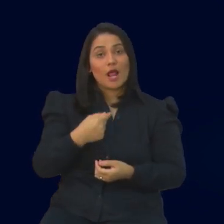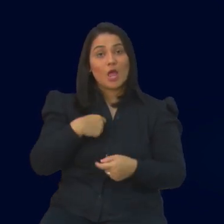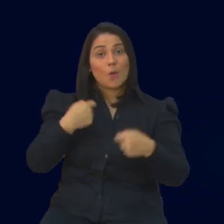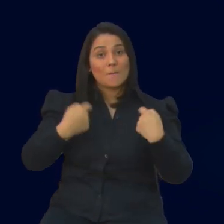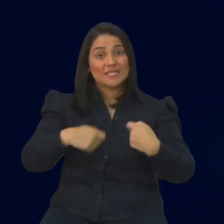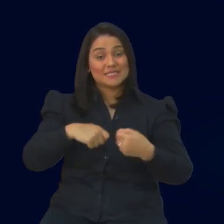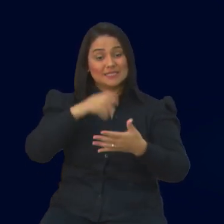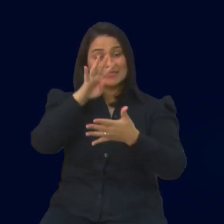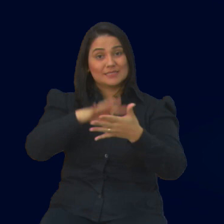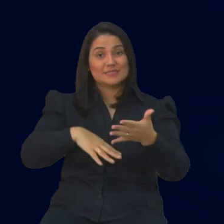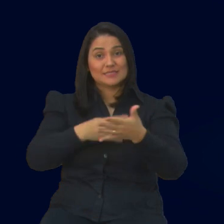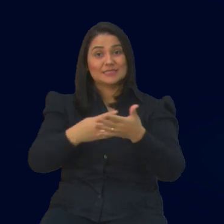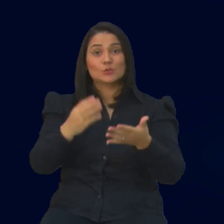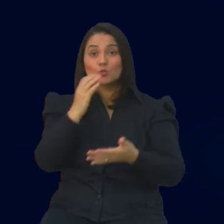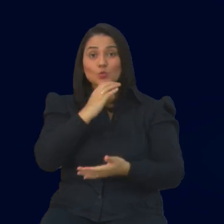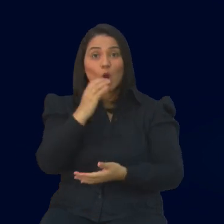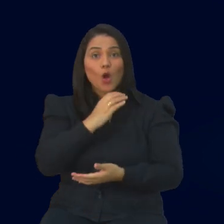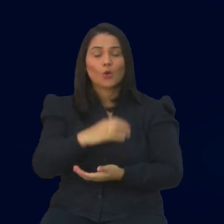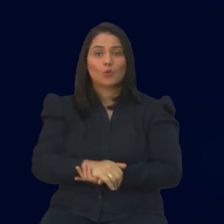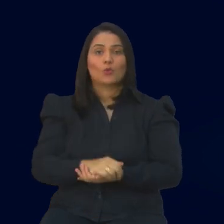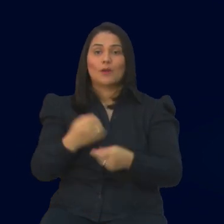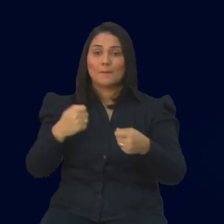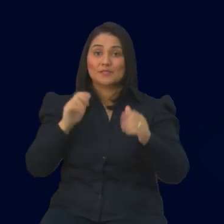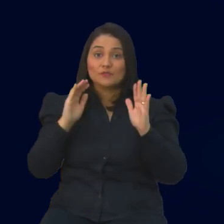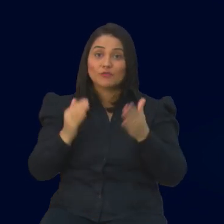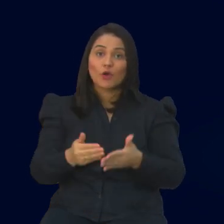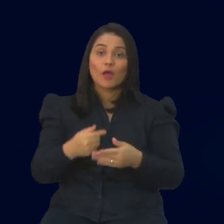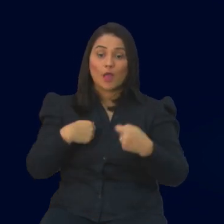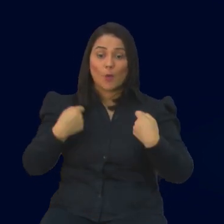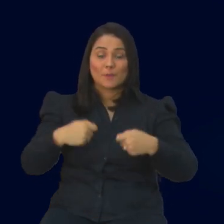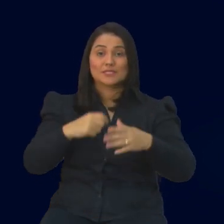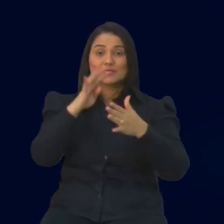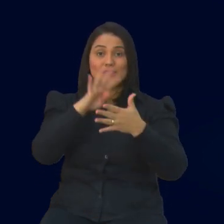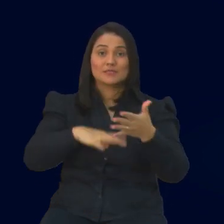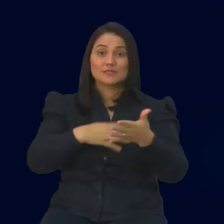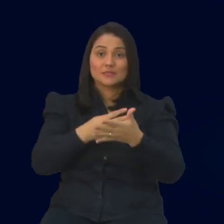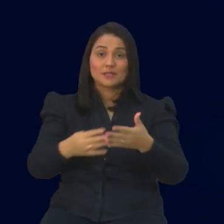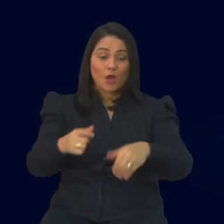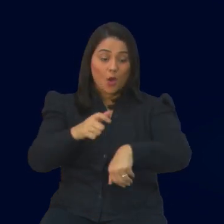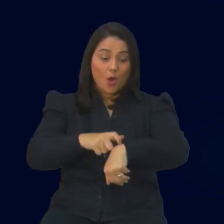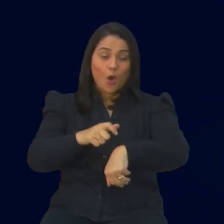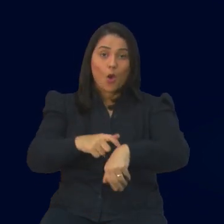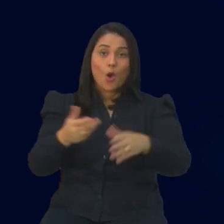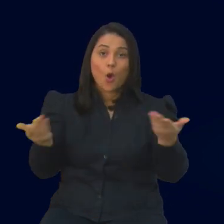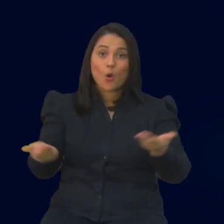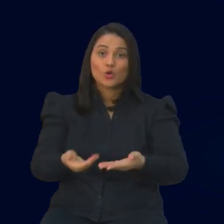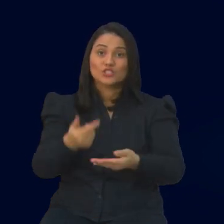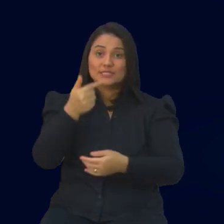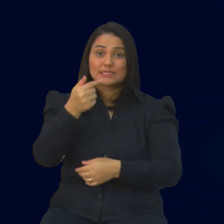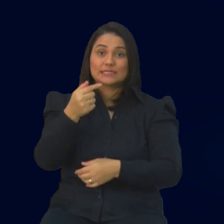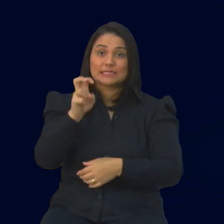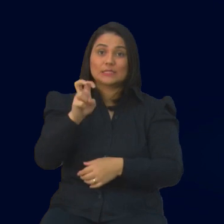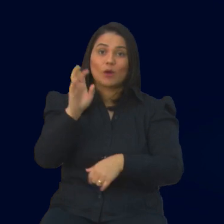urgência, seja específico. Preciso dessa planilha para as 17 horas de hoje.